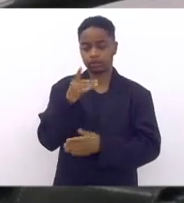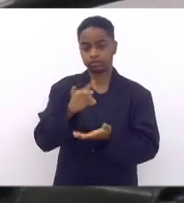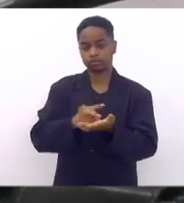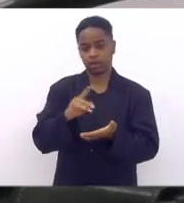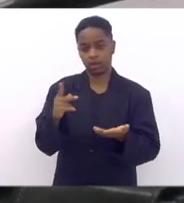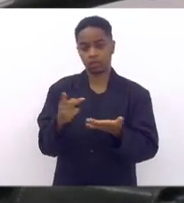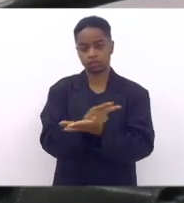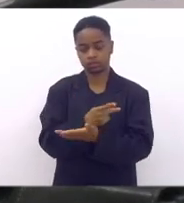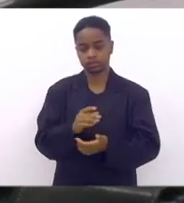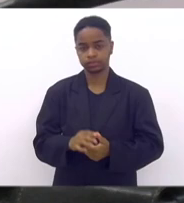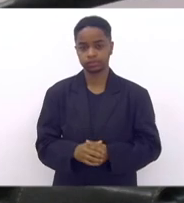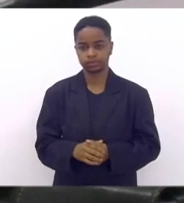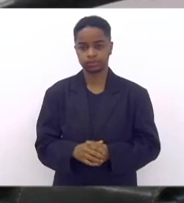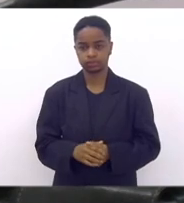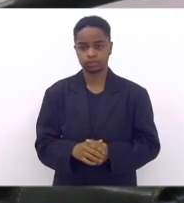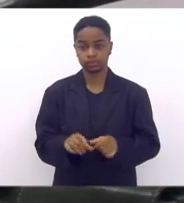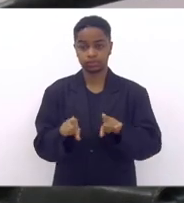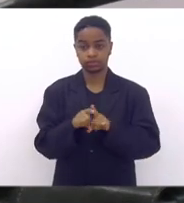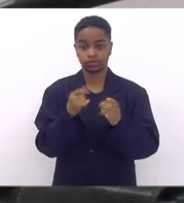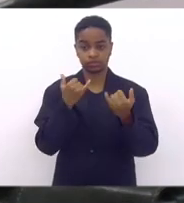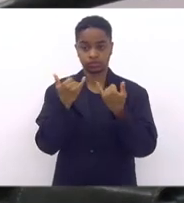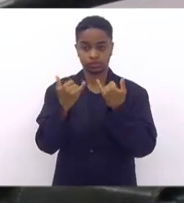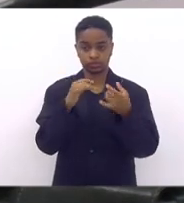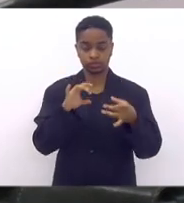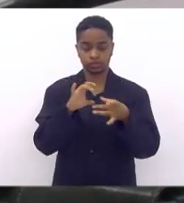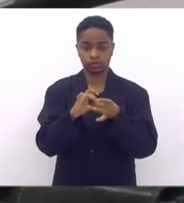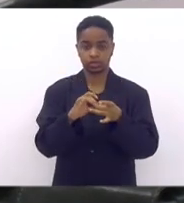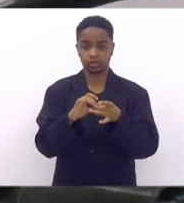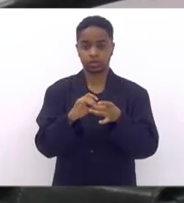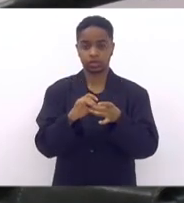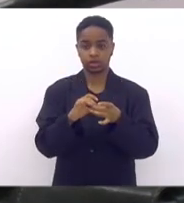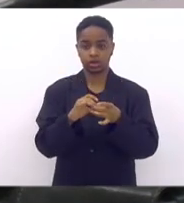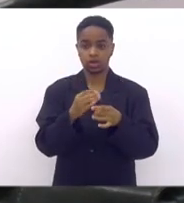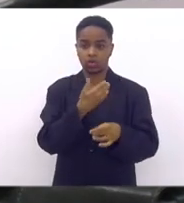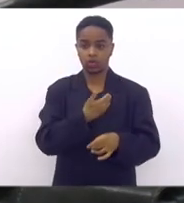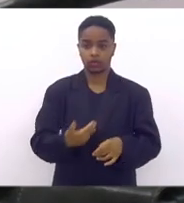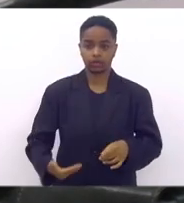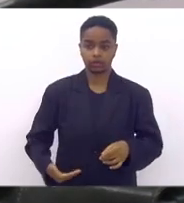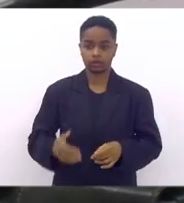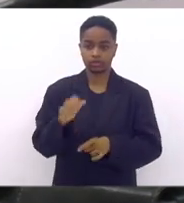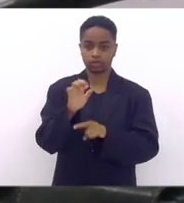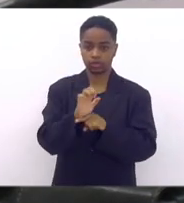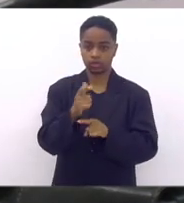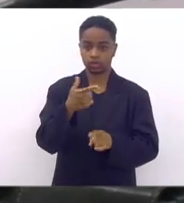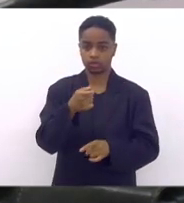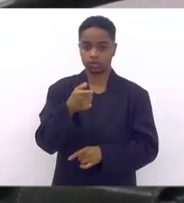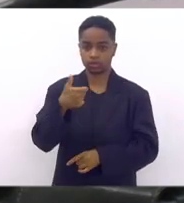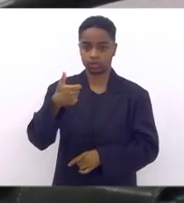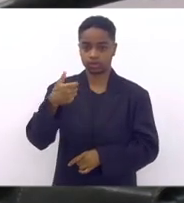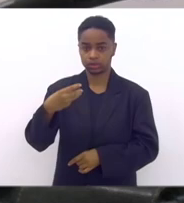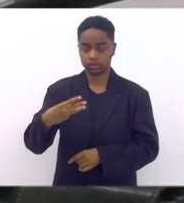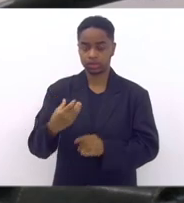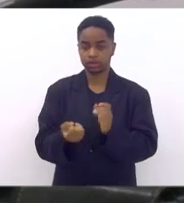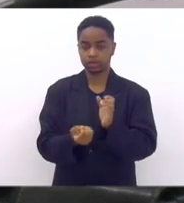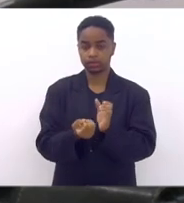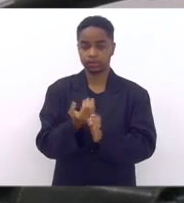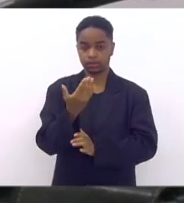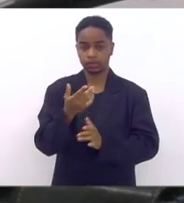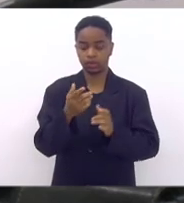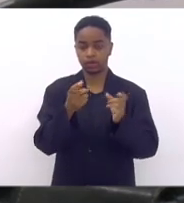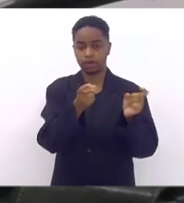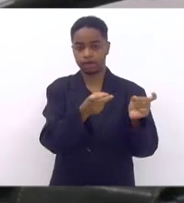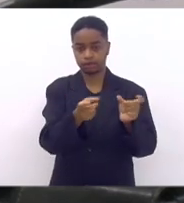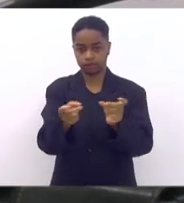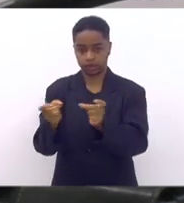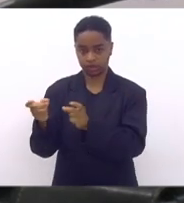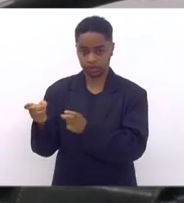segundo informações V encoladas na imprensa em 2013 o governo do estado através do iné realizou um leilão público